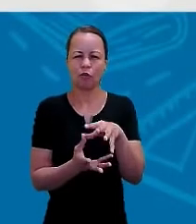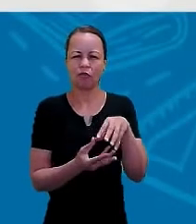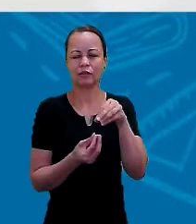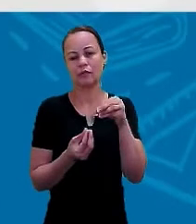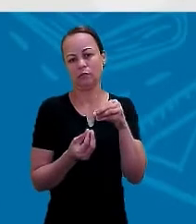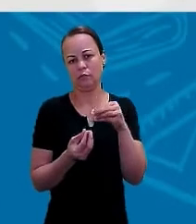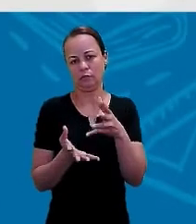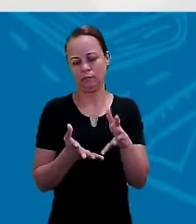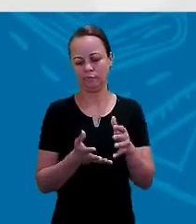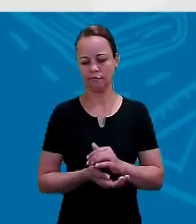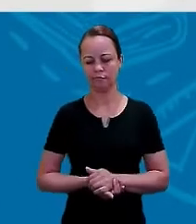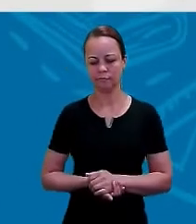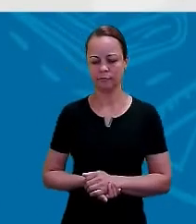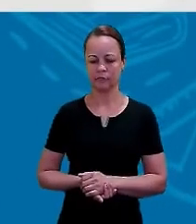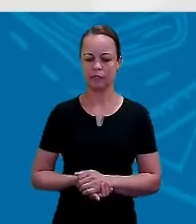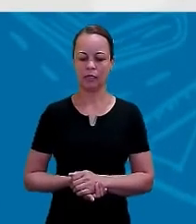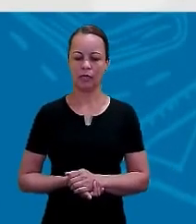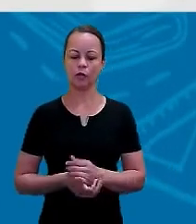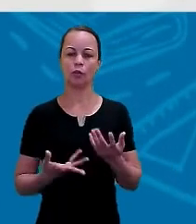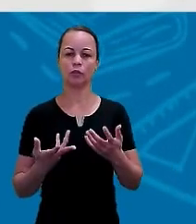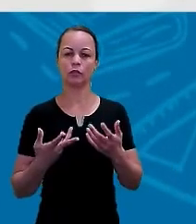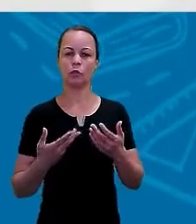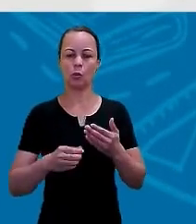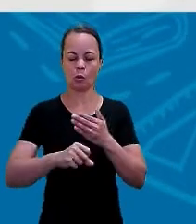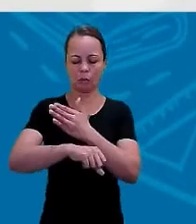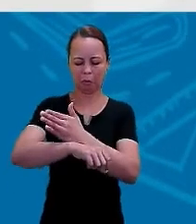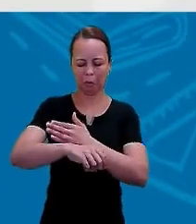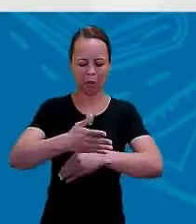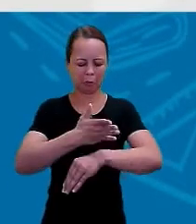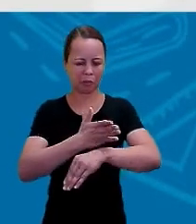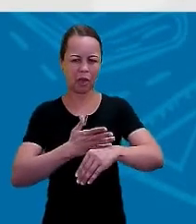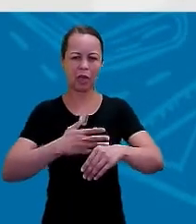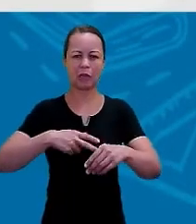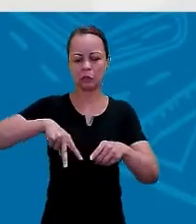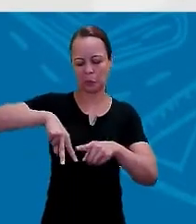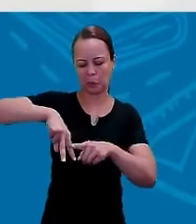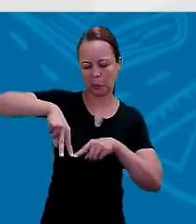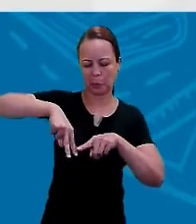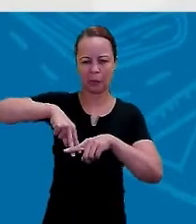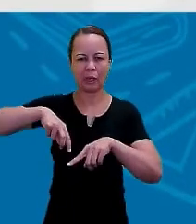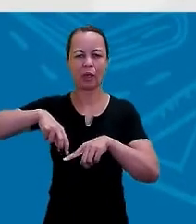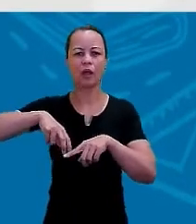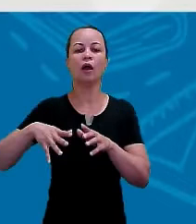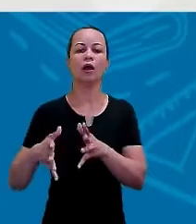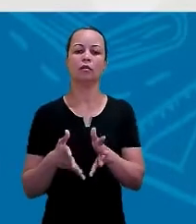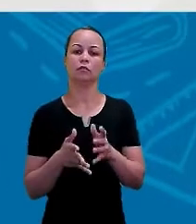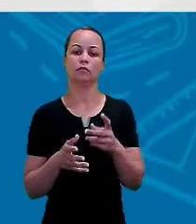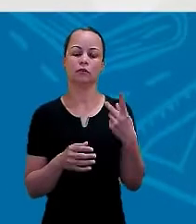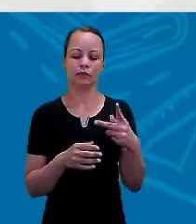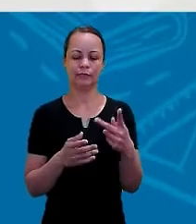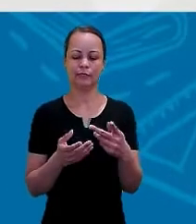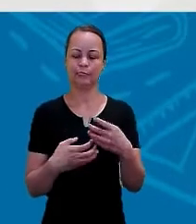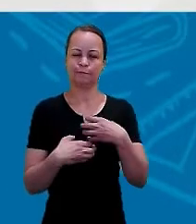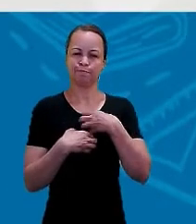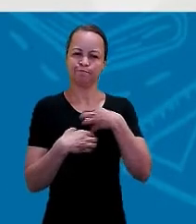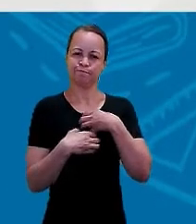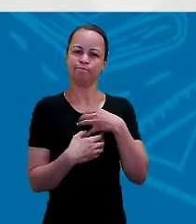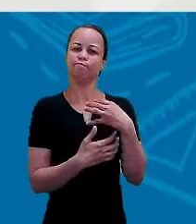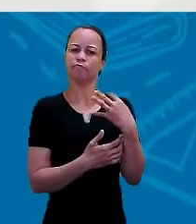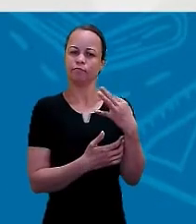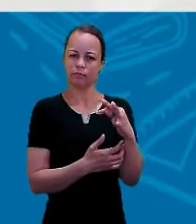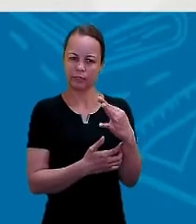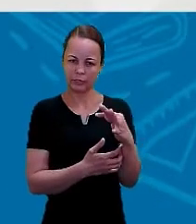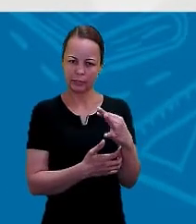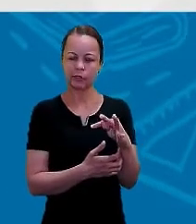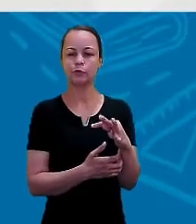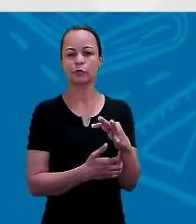membros superiores e inferiores manifestam de forma legítima que existem, continuam sentindo esses órgãos,